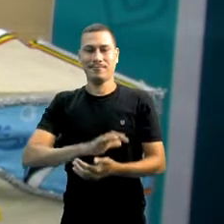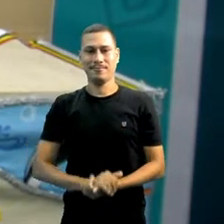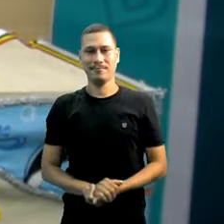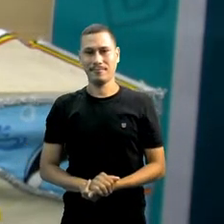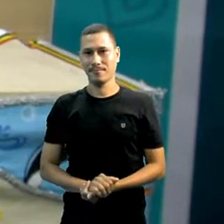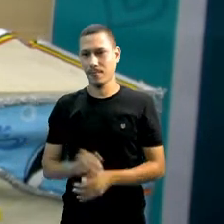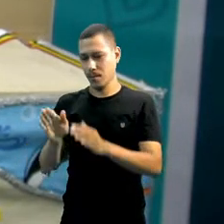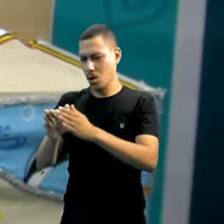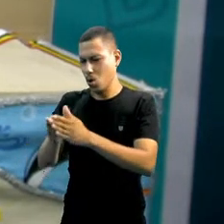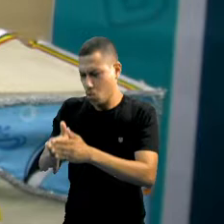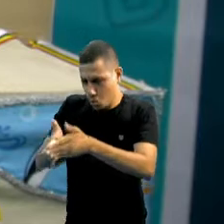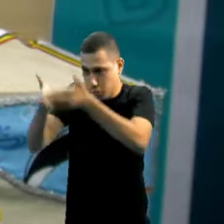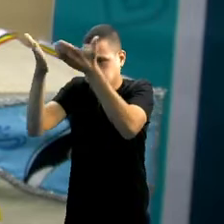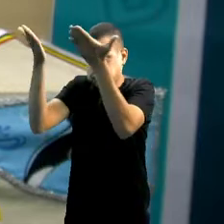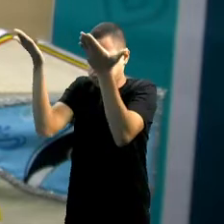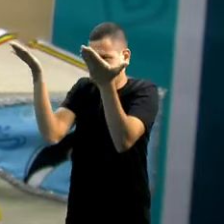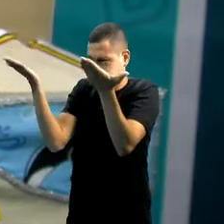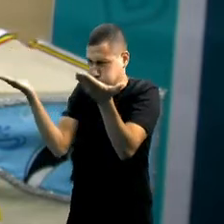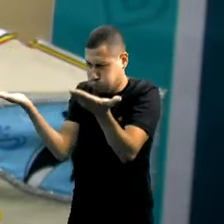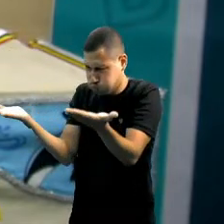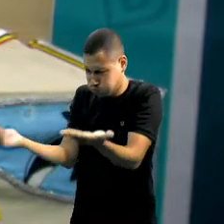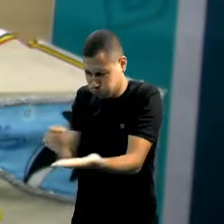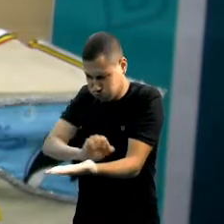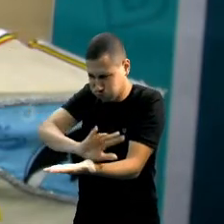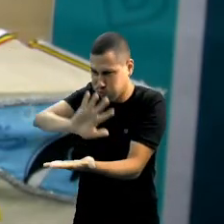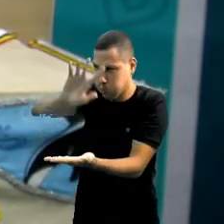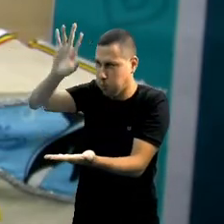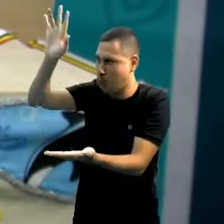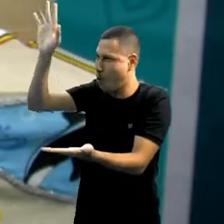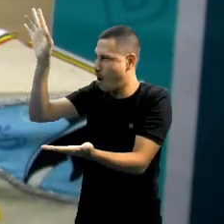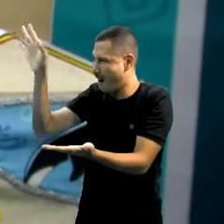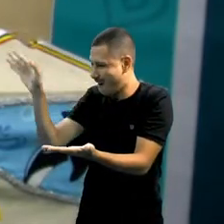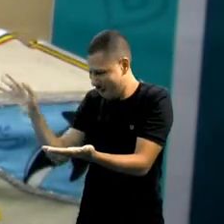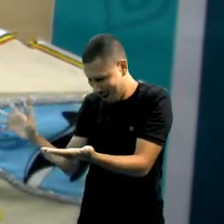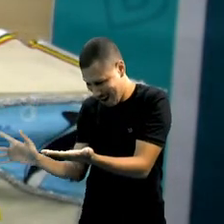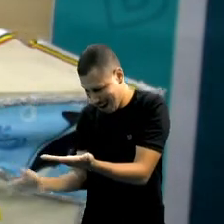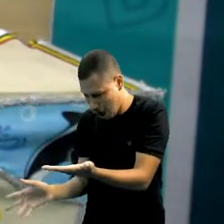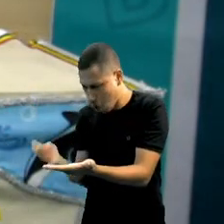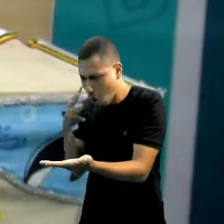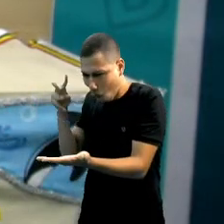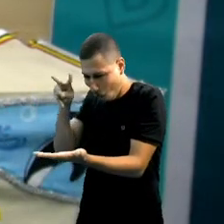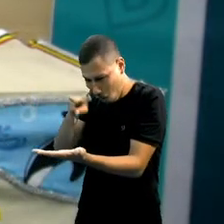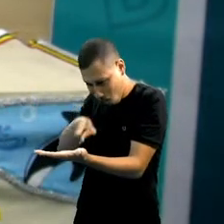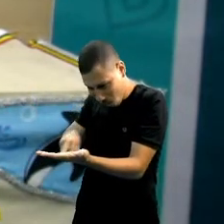Aí o livro abriu. Olha só, leiturinha.